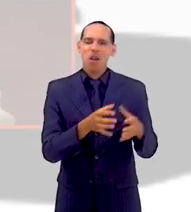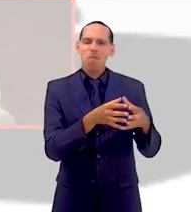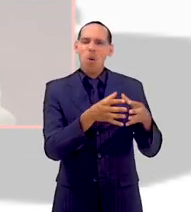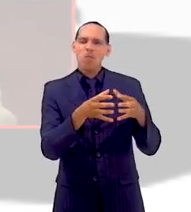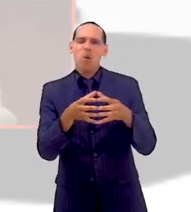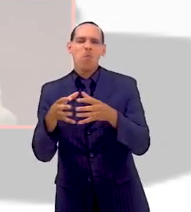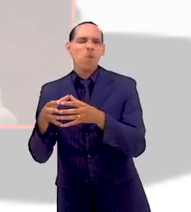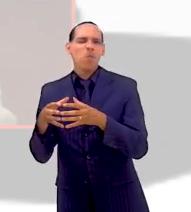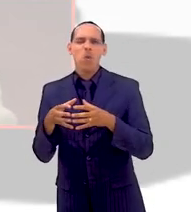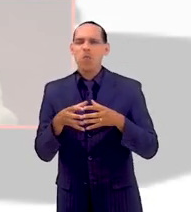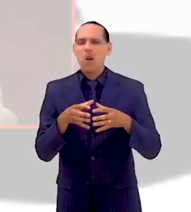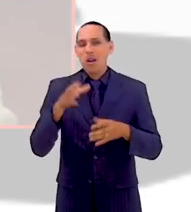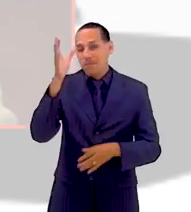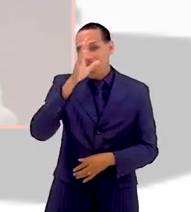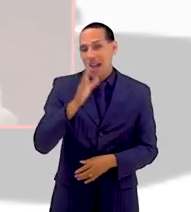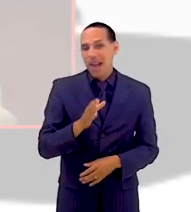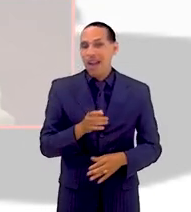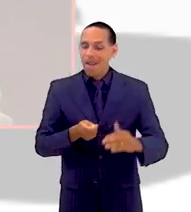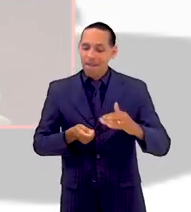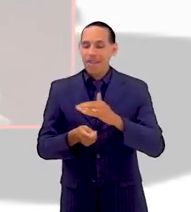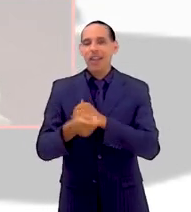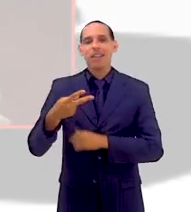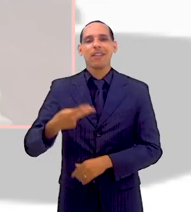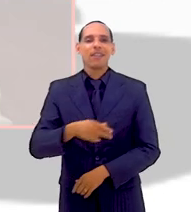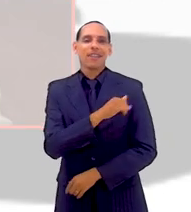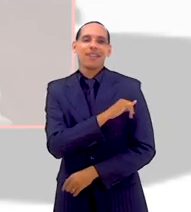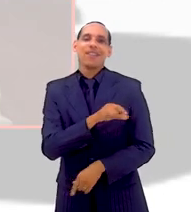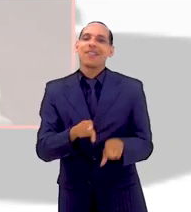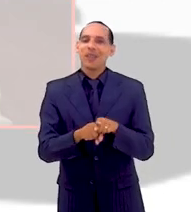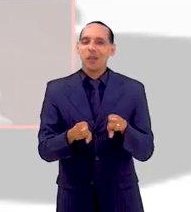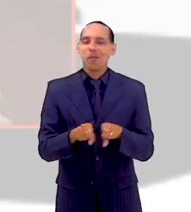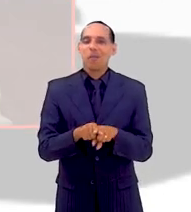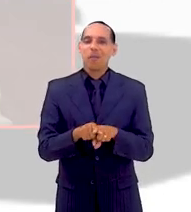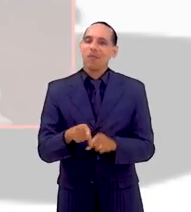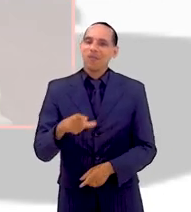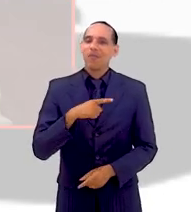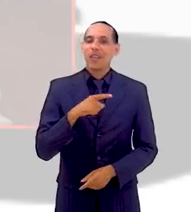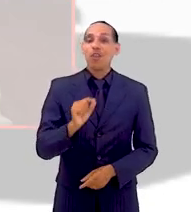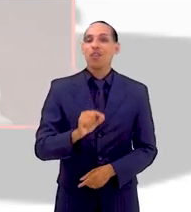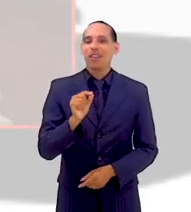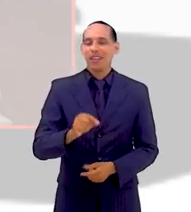grupos brasileiros que têm reinvestido no Rio de Janeiro e que têm aqui